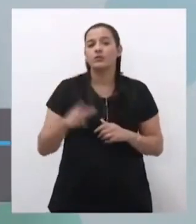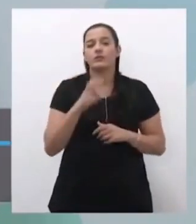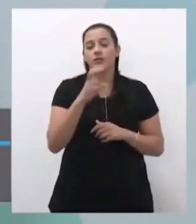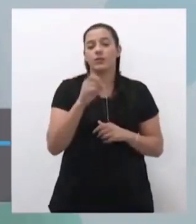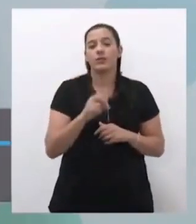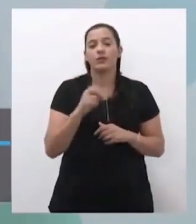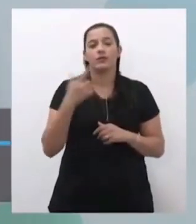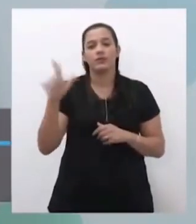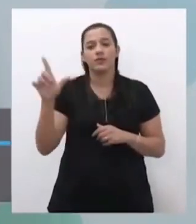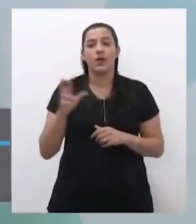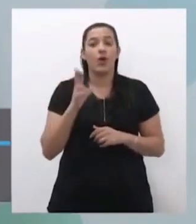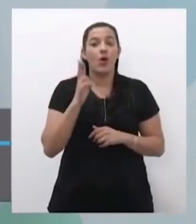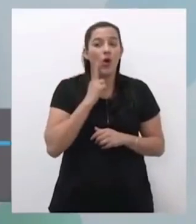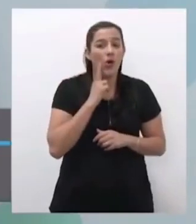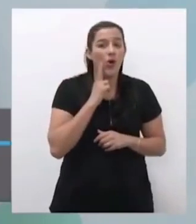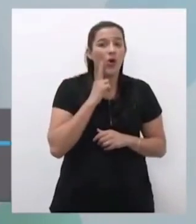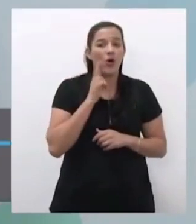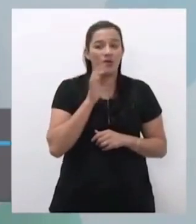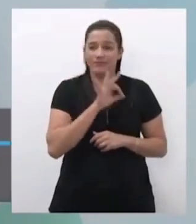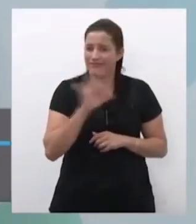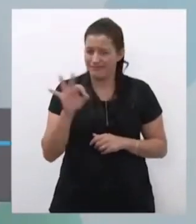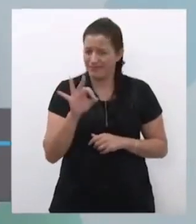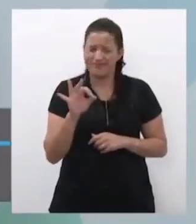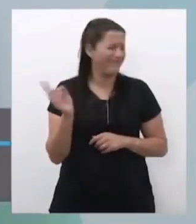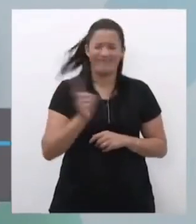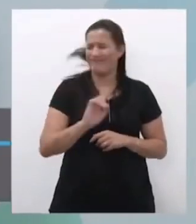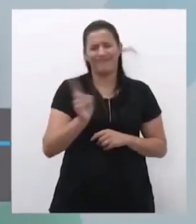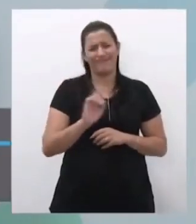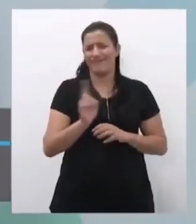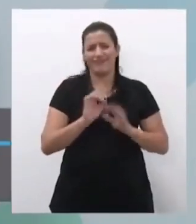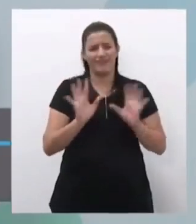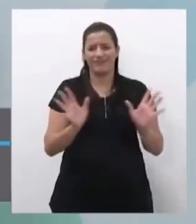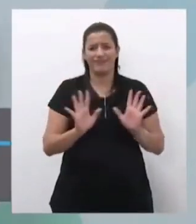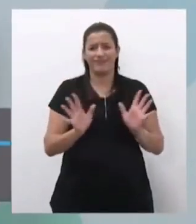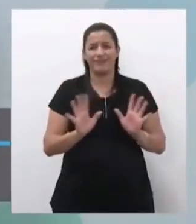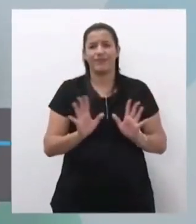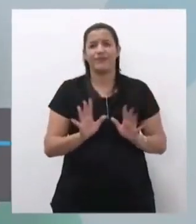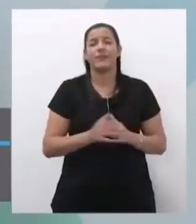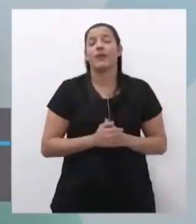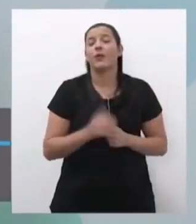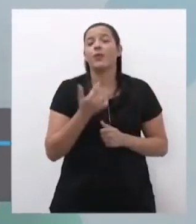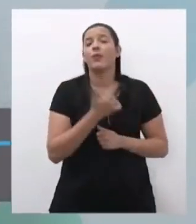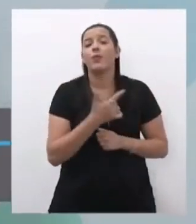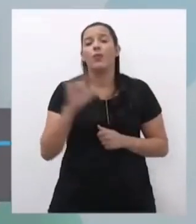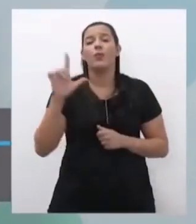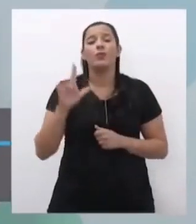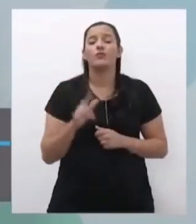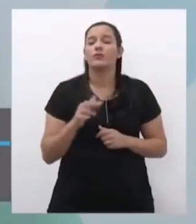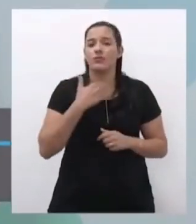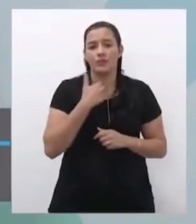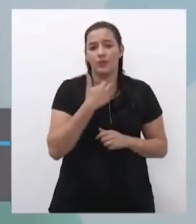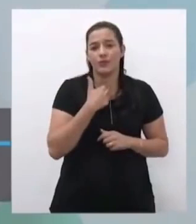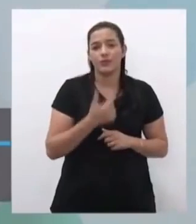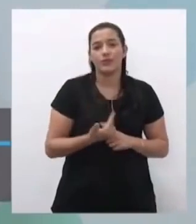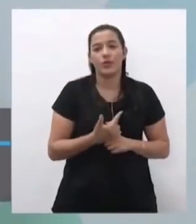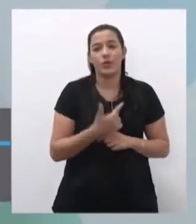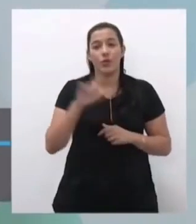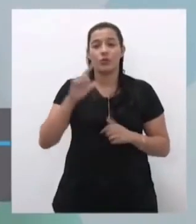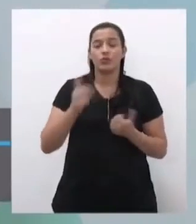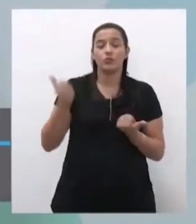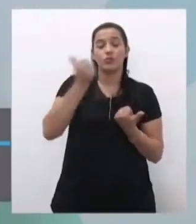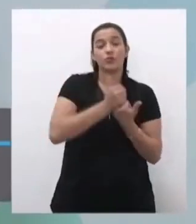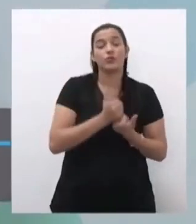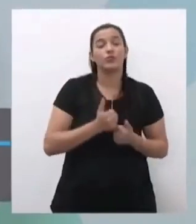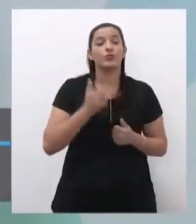hidratantes. Refrigerante é óbvio que não entra, a gente já passou por essa fase, né? É o super, mega, ultra processado. Mas o que seria nessa parte dos